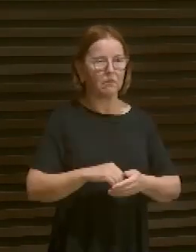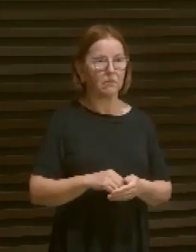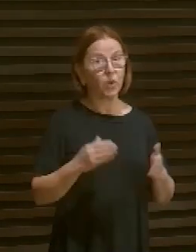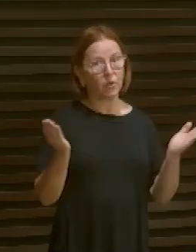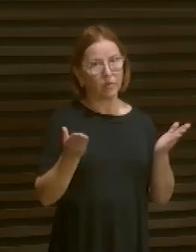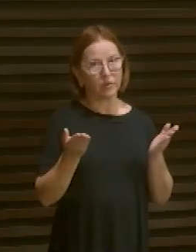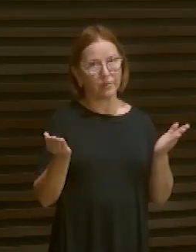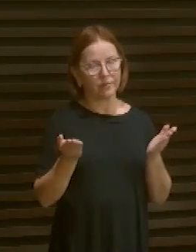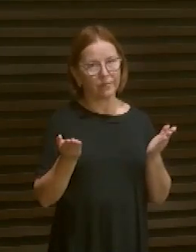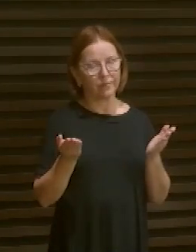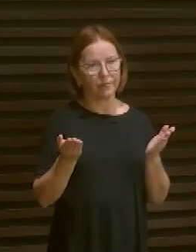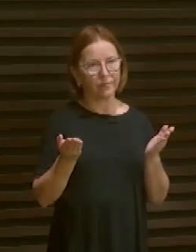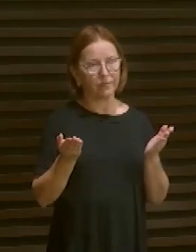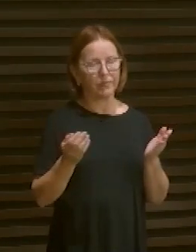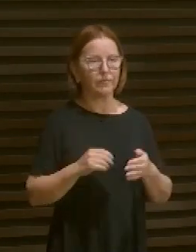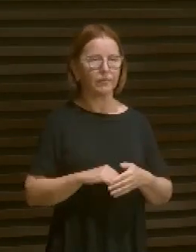Hoje,